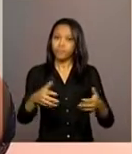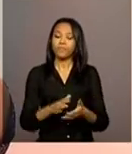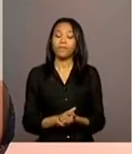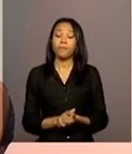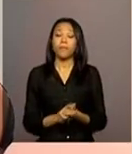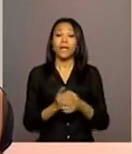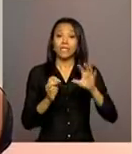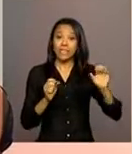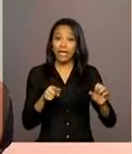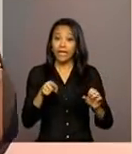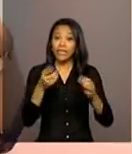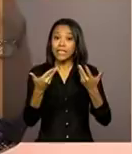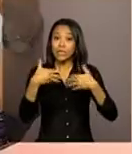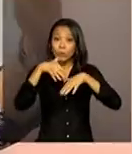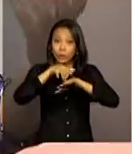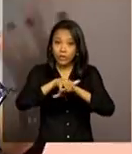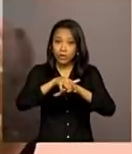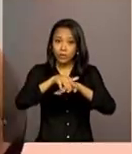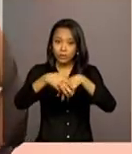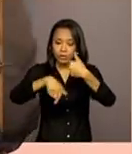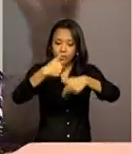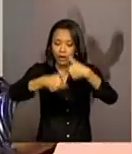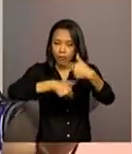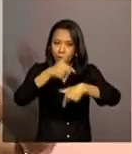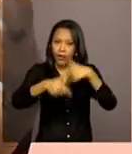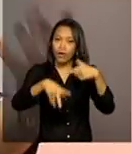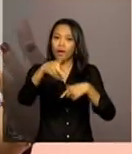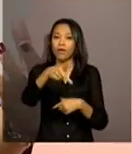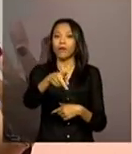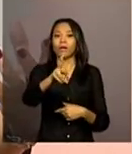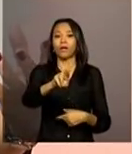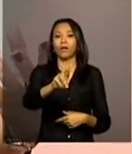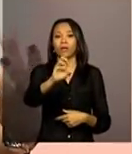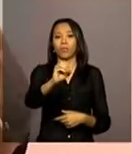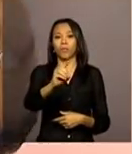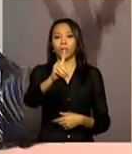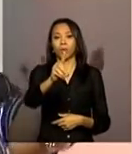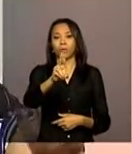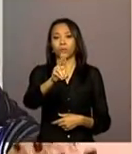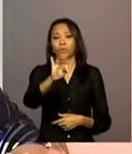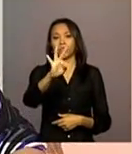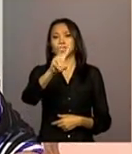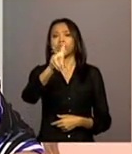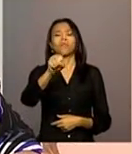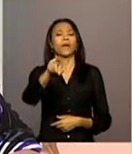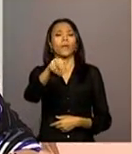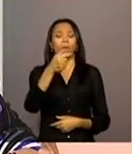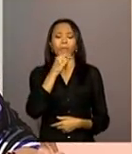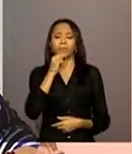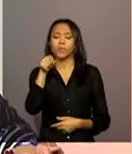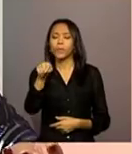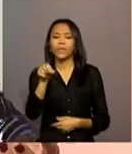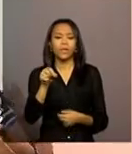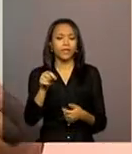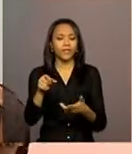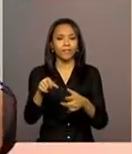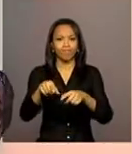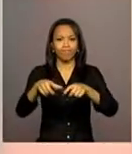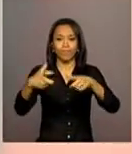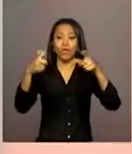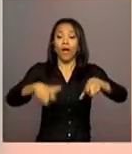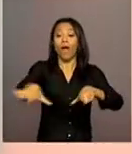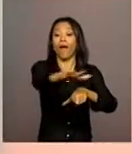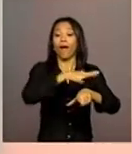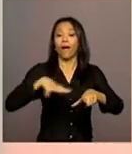identificada como o que o que aquele território tem de de de potencialidade nesse sentido